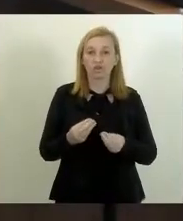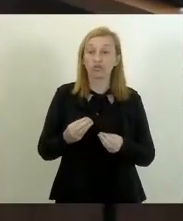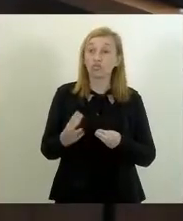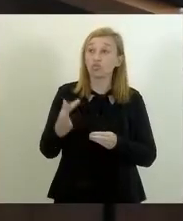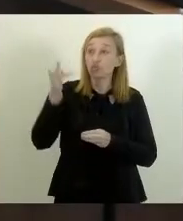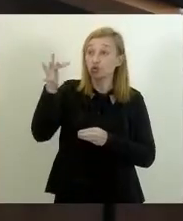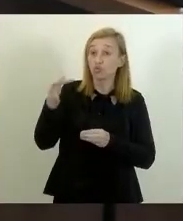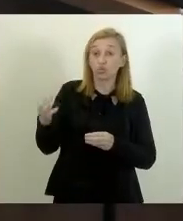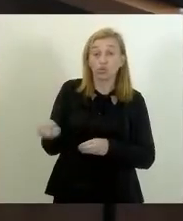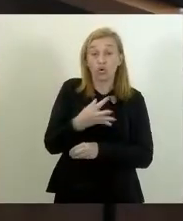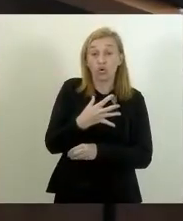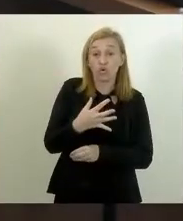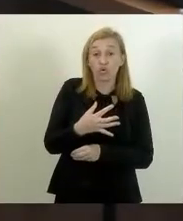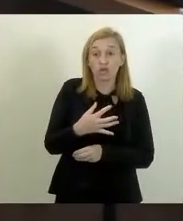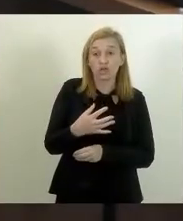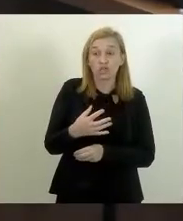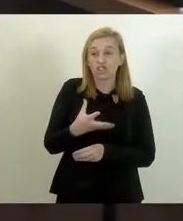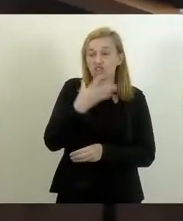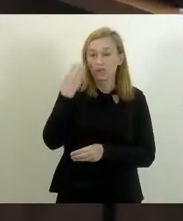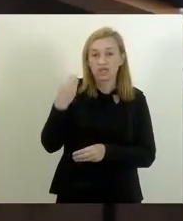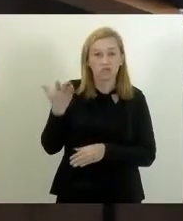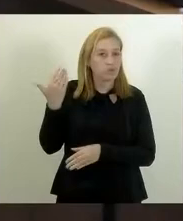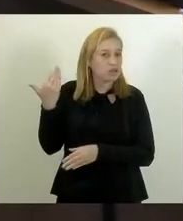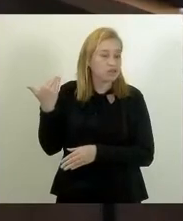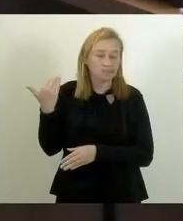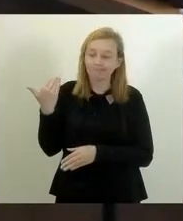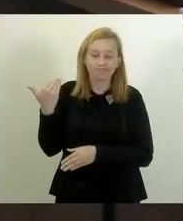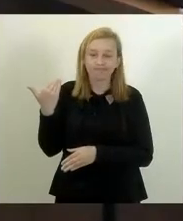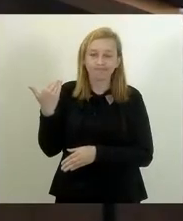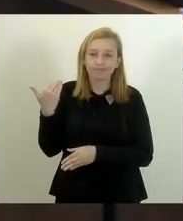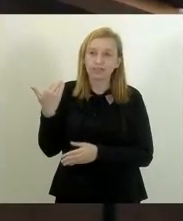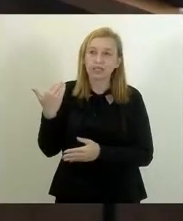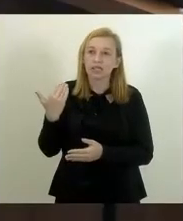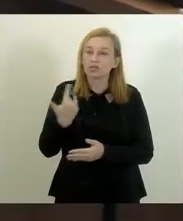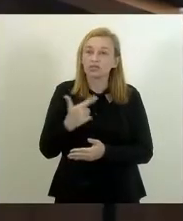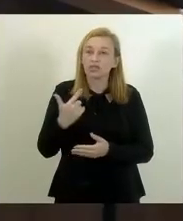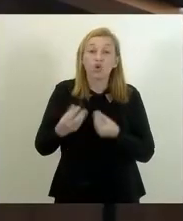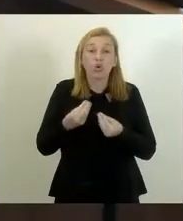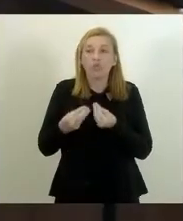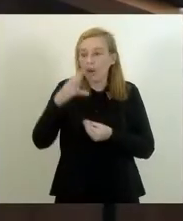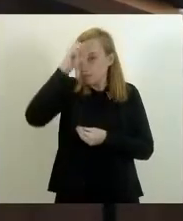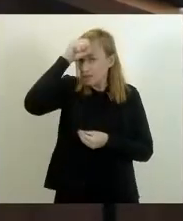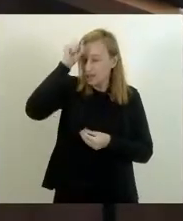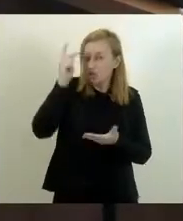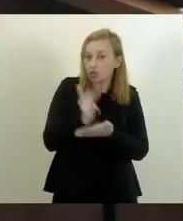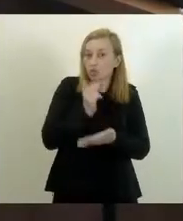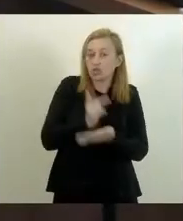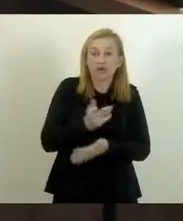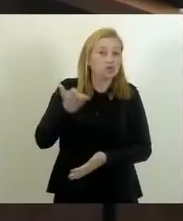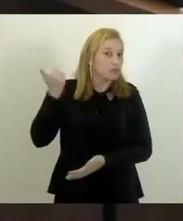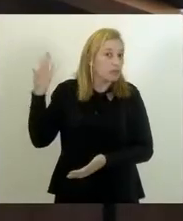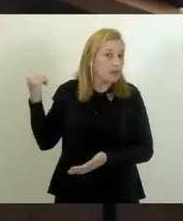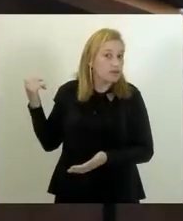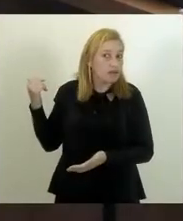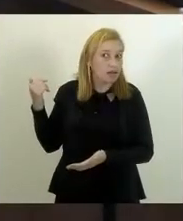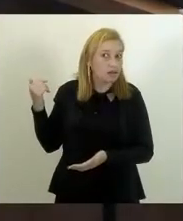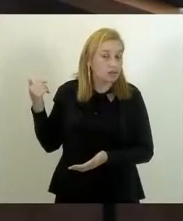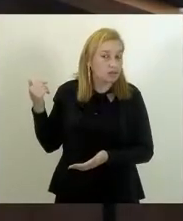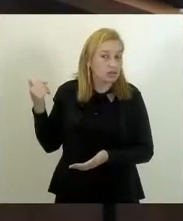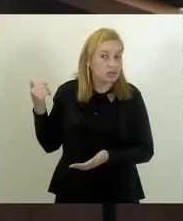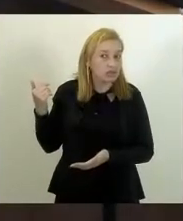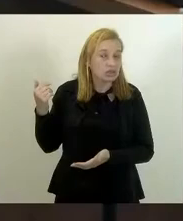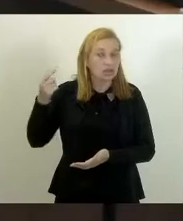novo sem considerar o passado. Não há como aprender sobre os erros do passado sem que a